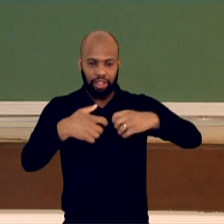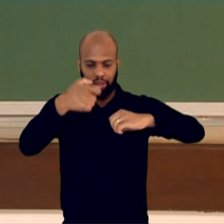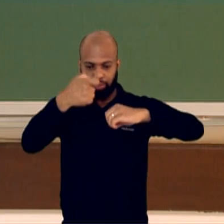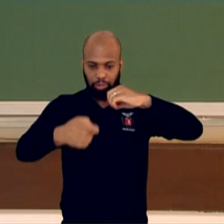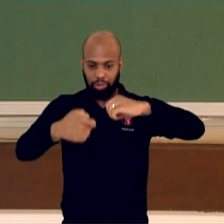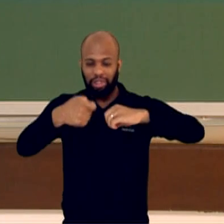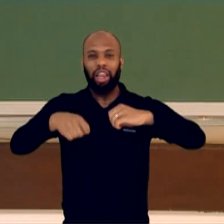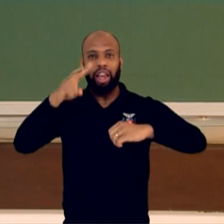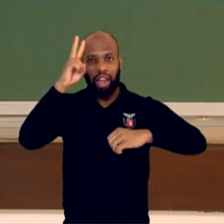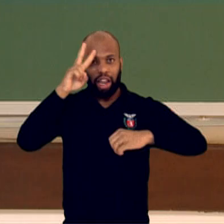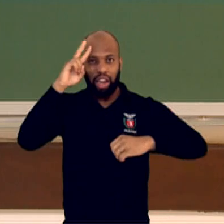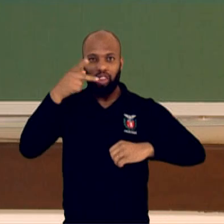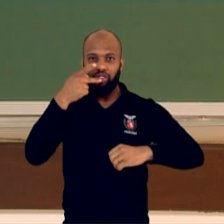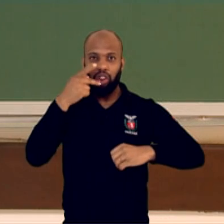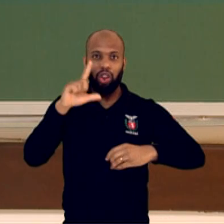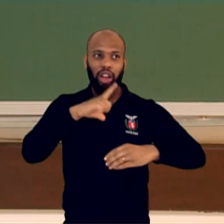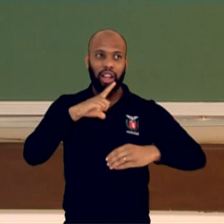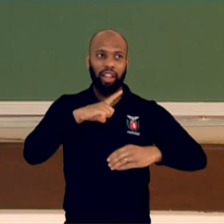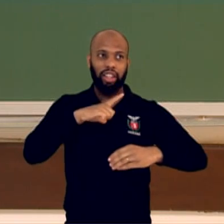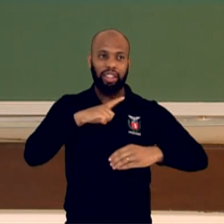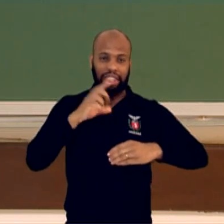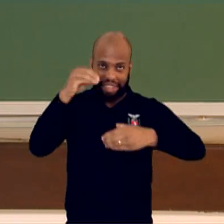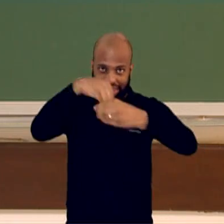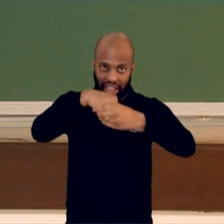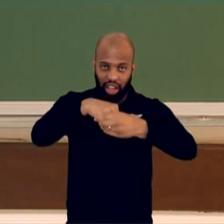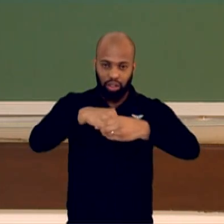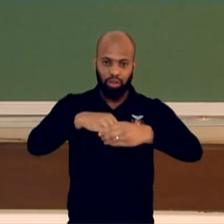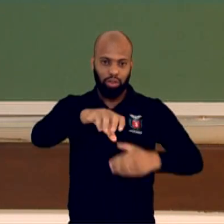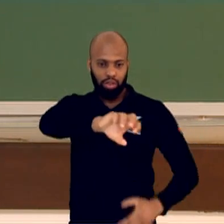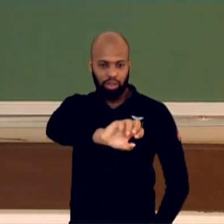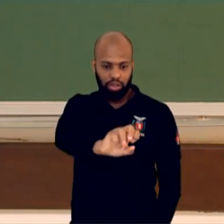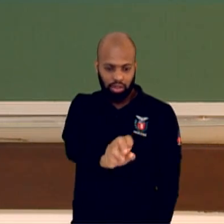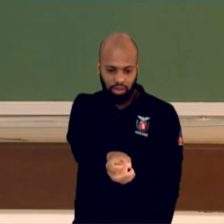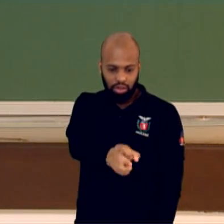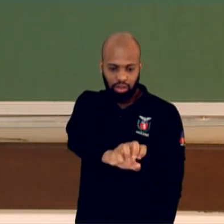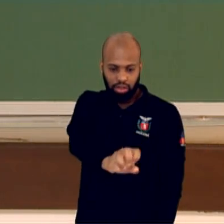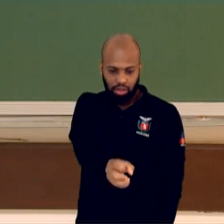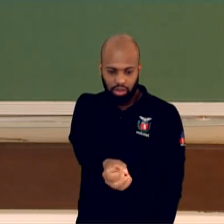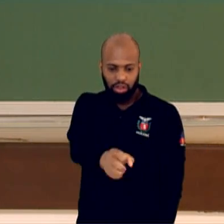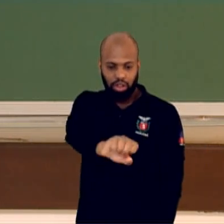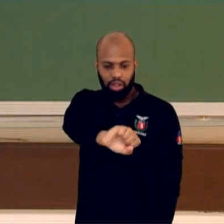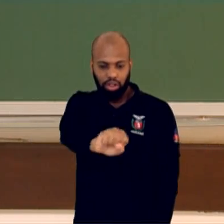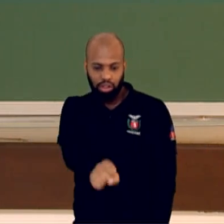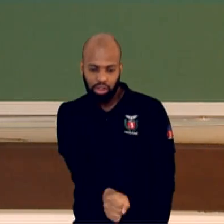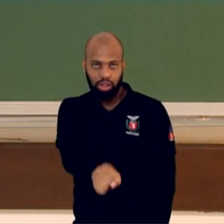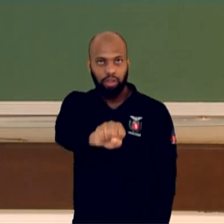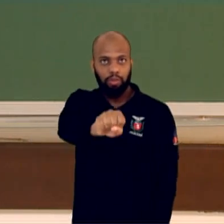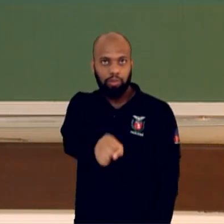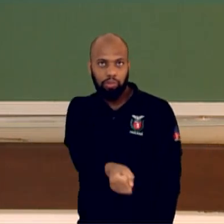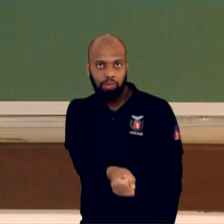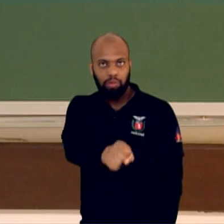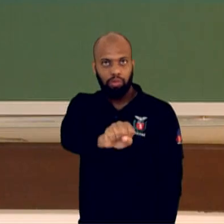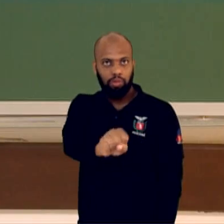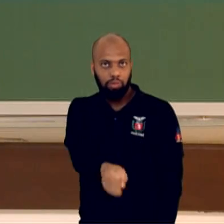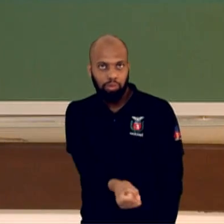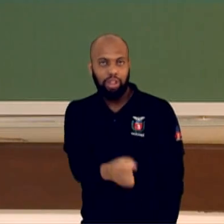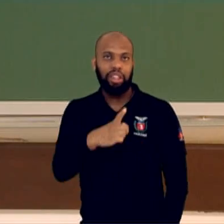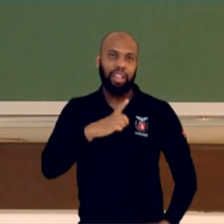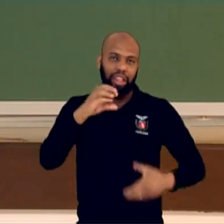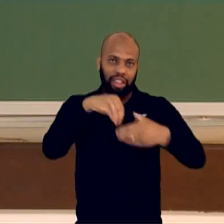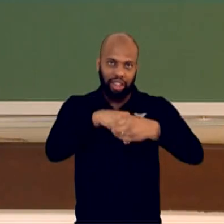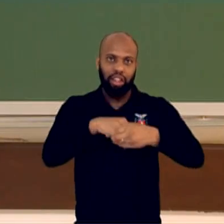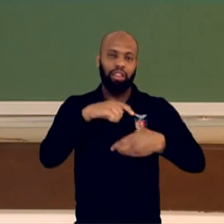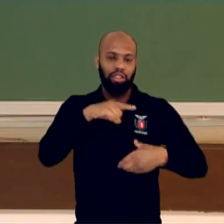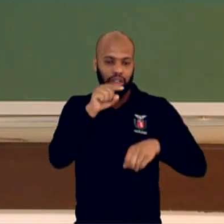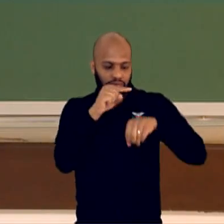que a maçaneta tem ali na base dela a roda, que a gente faz a força e ela gira, e ela move um eixo que tem lá dentro, para você poder abrir